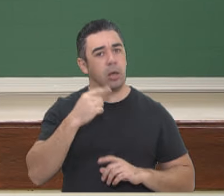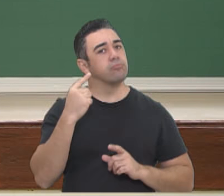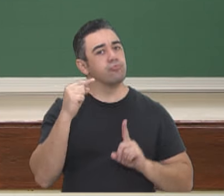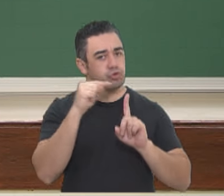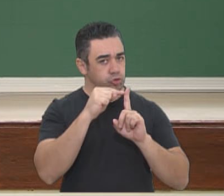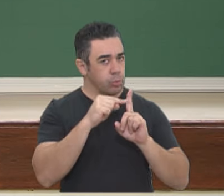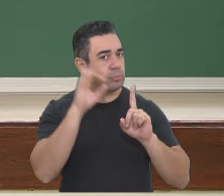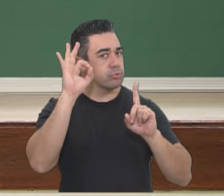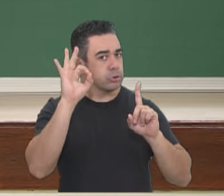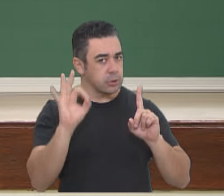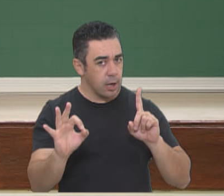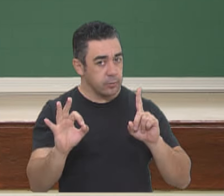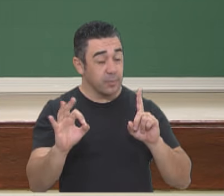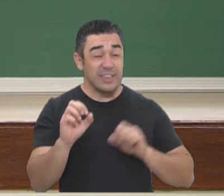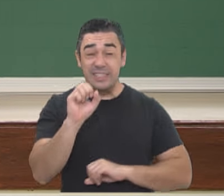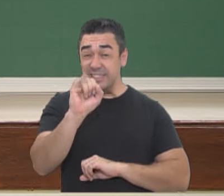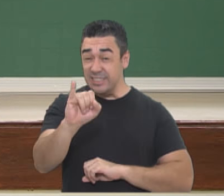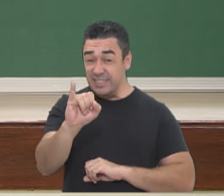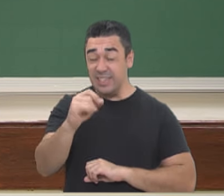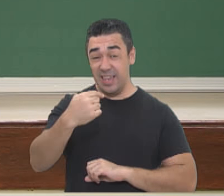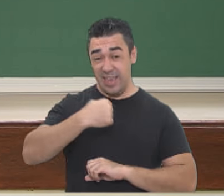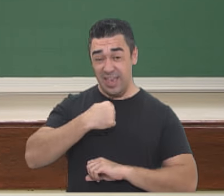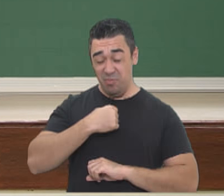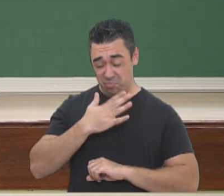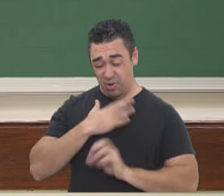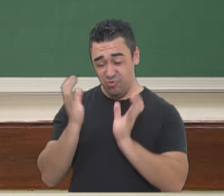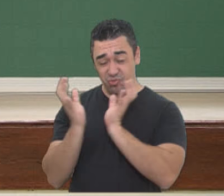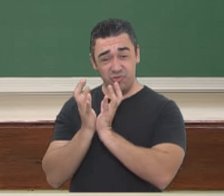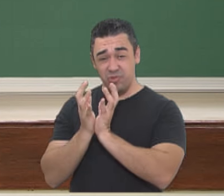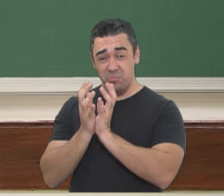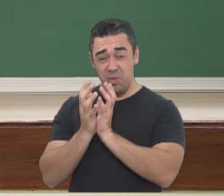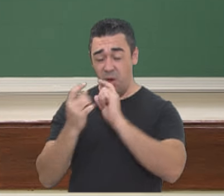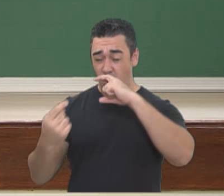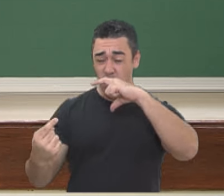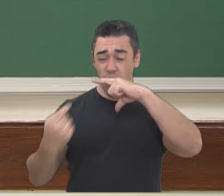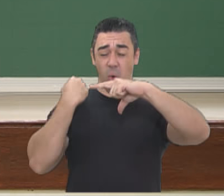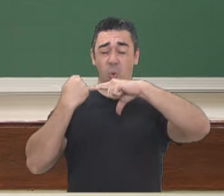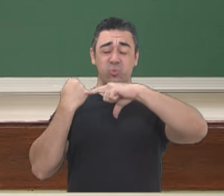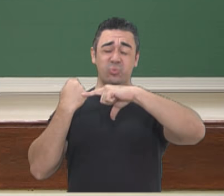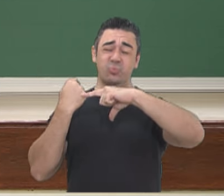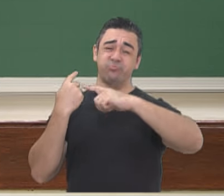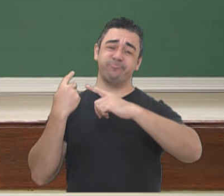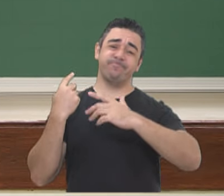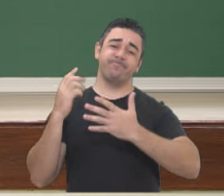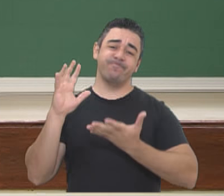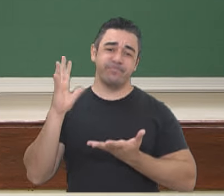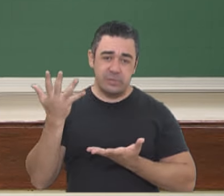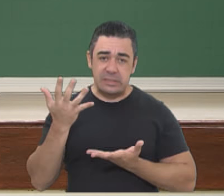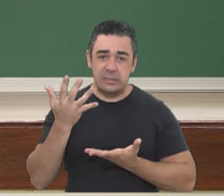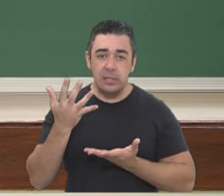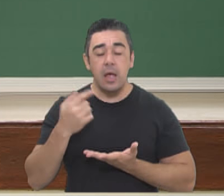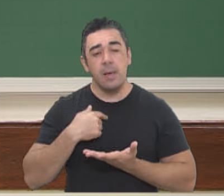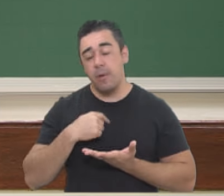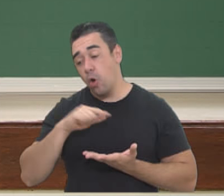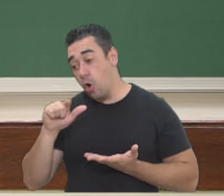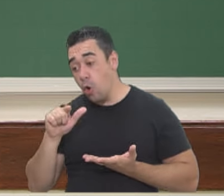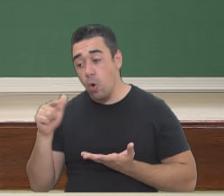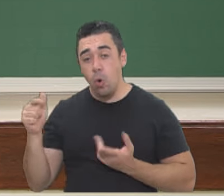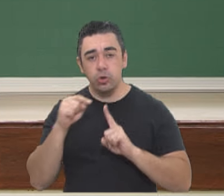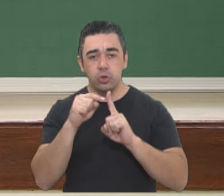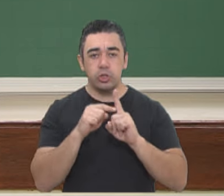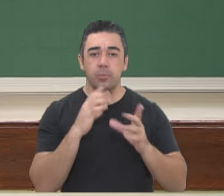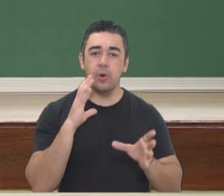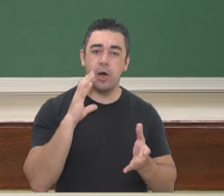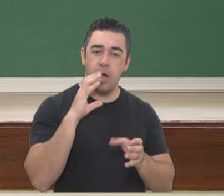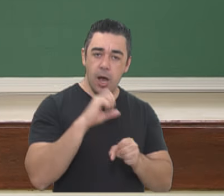saldo de gols. Se eu levo mais gols do que eu faço, eu tenho um outro tipo de saldo de